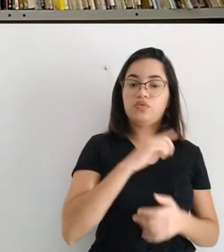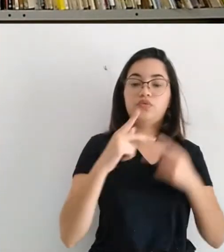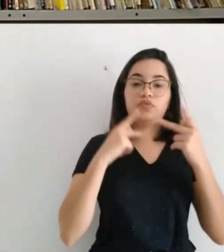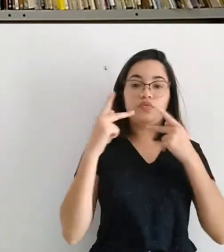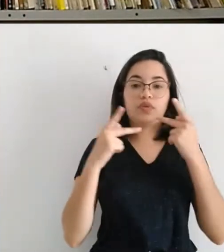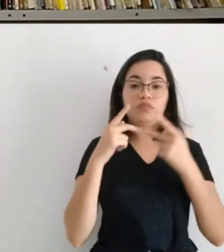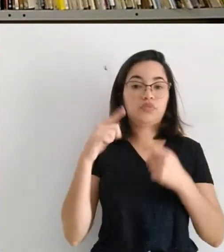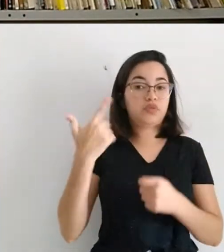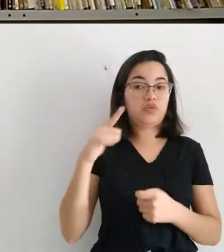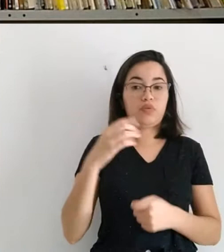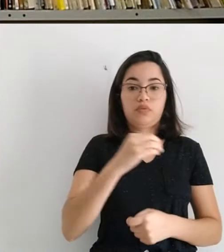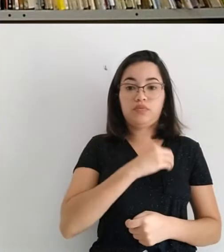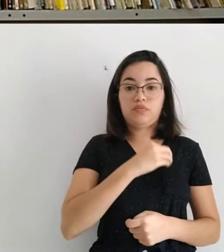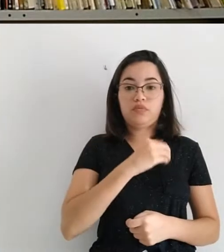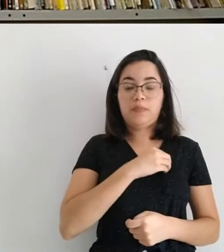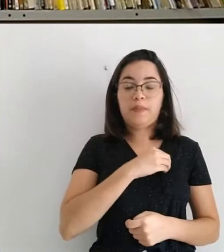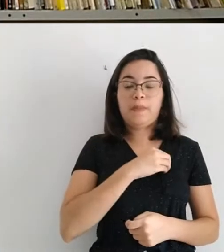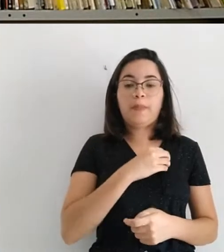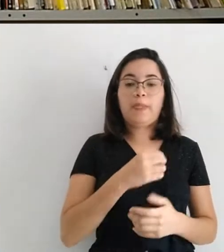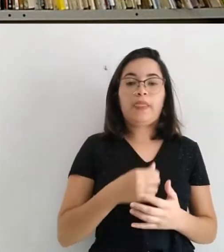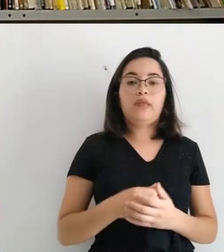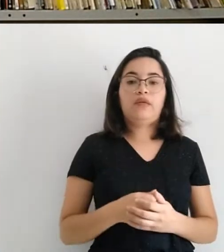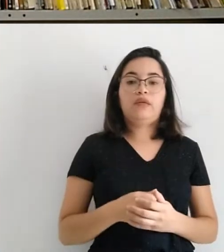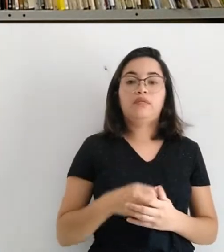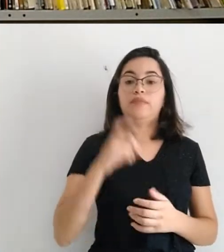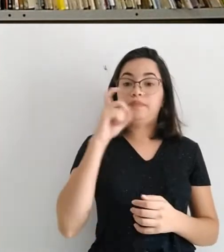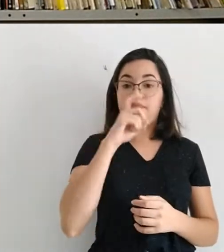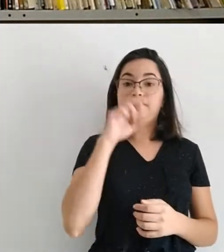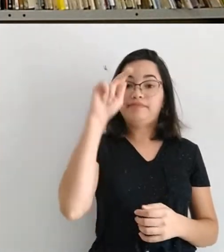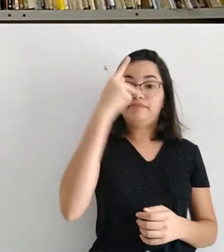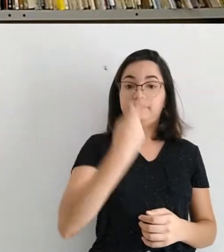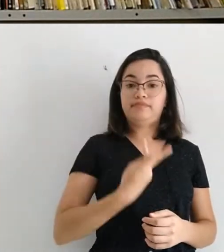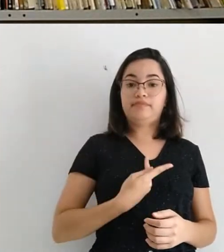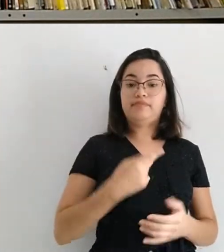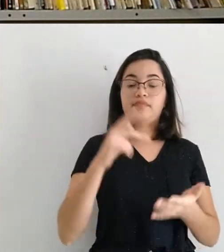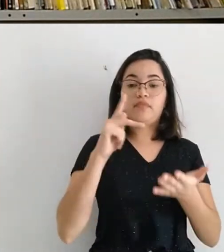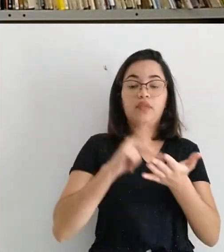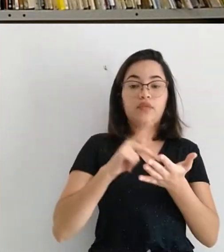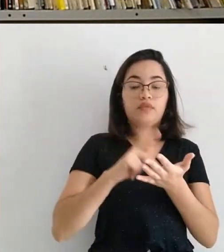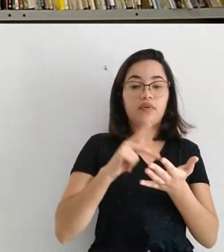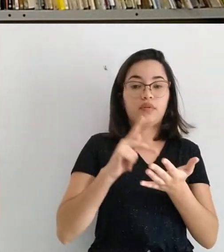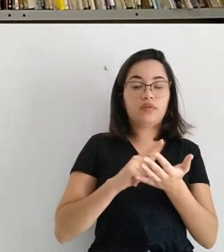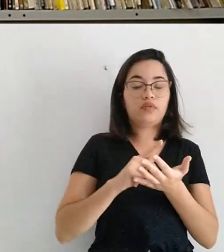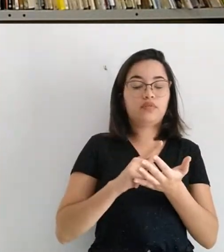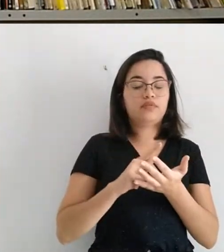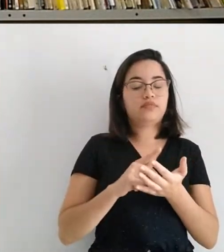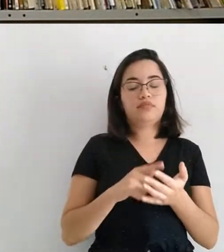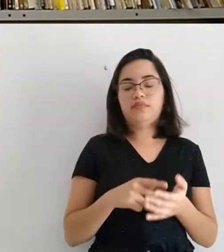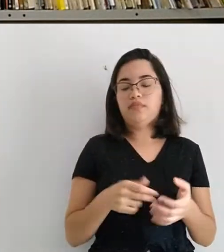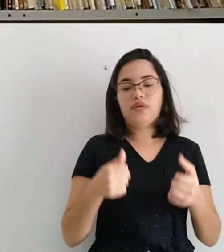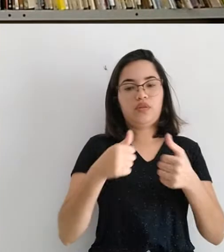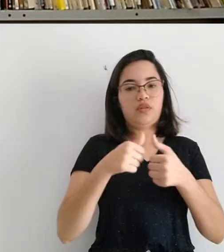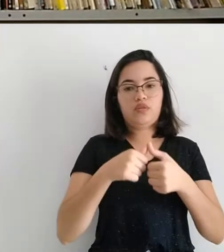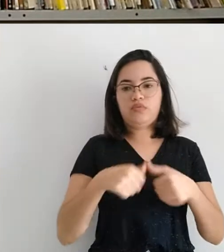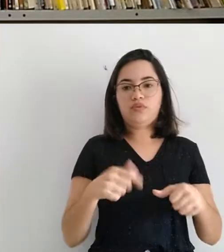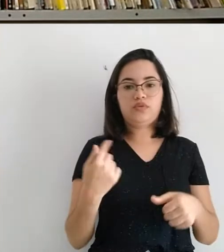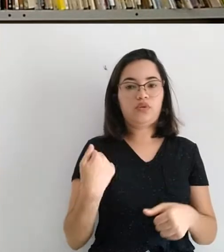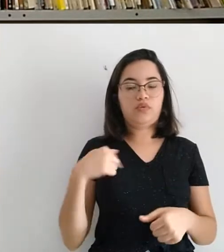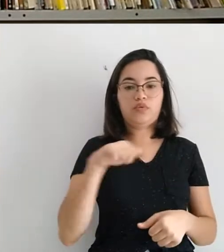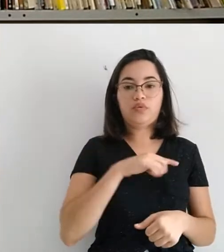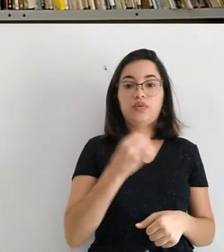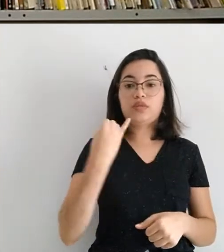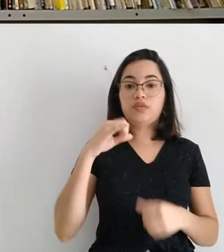sem pecados, enganamo-nos a nós mesmos e a verdade não está em nós.